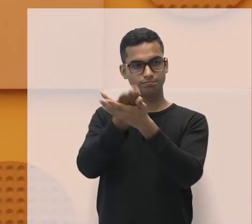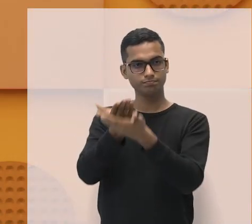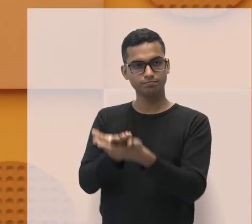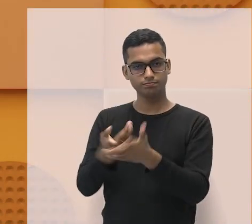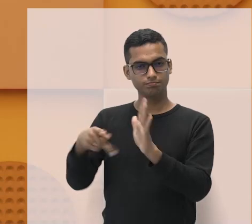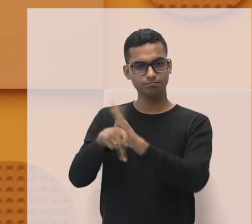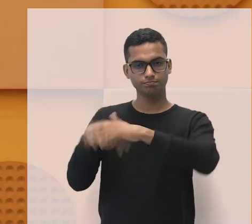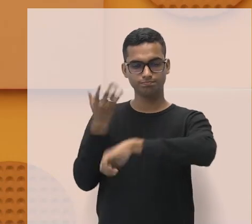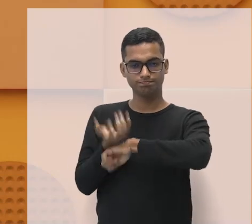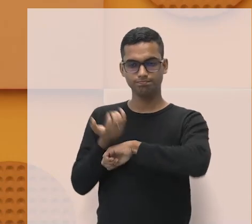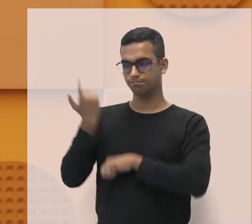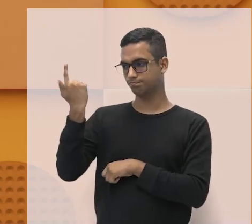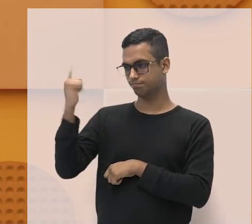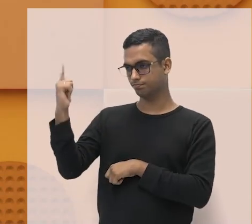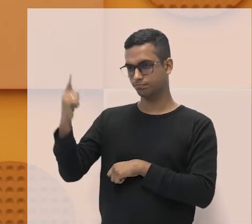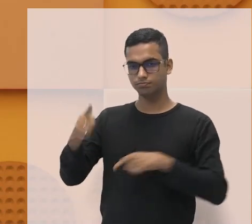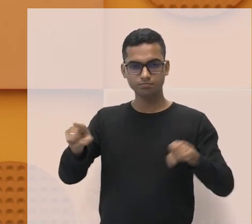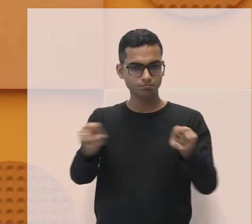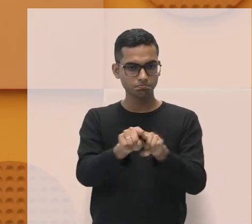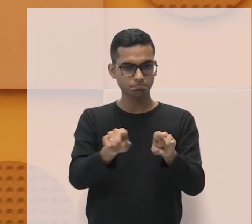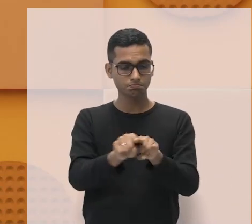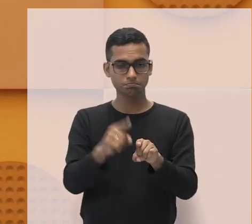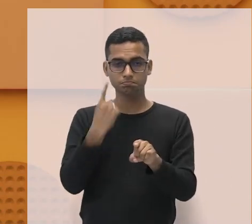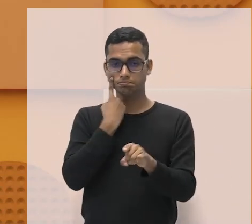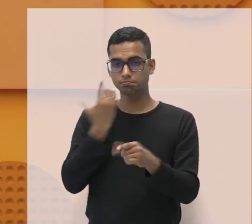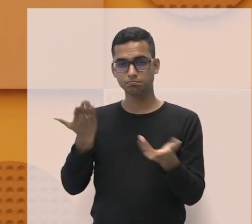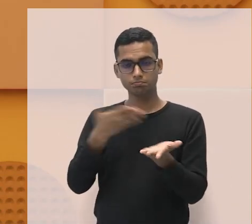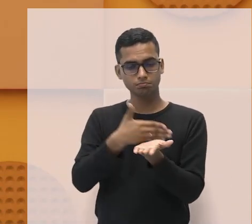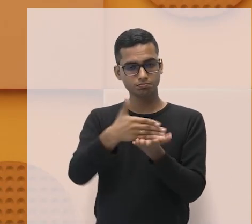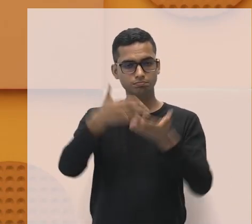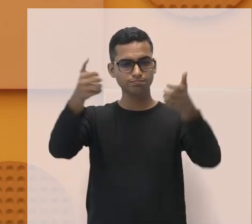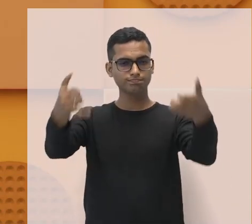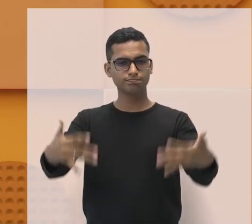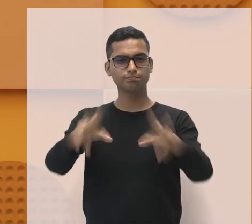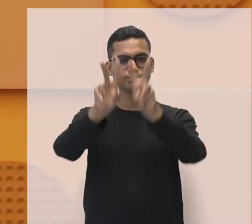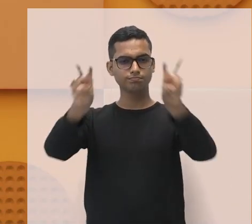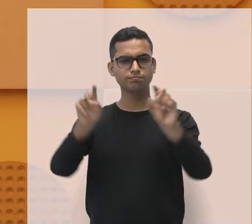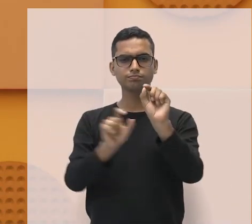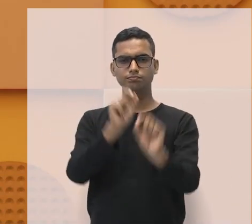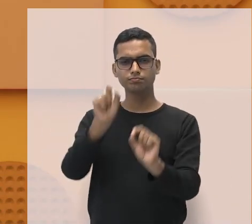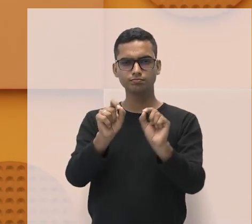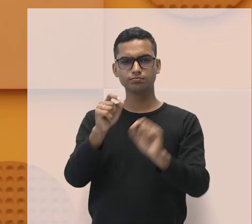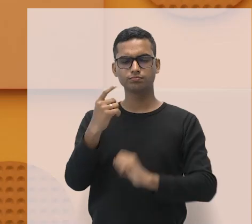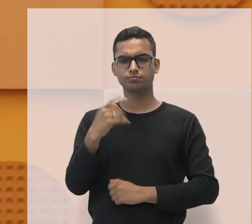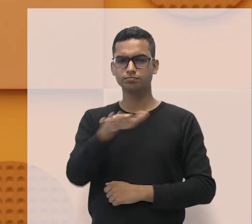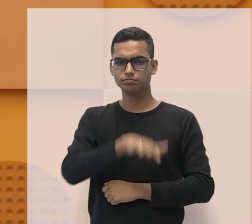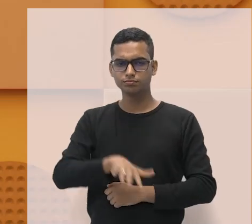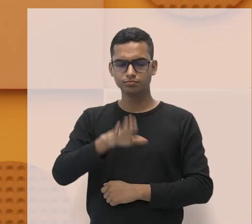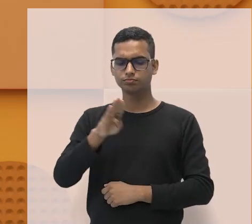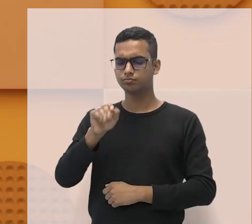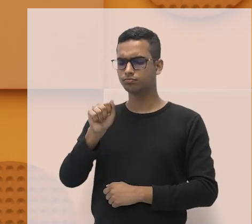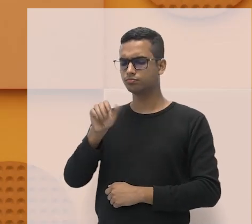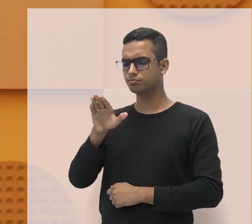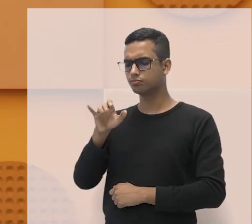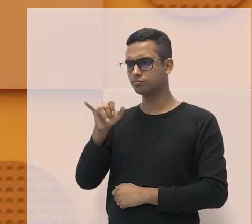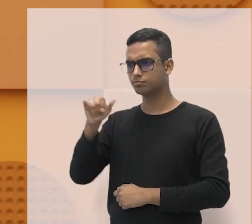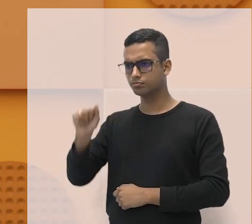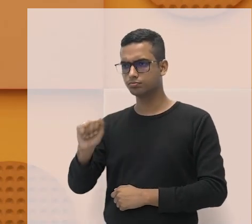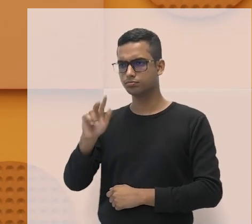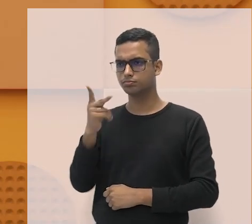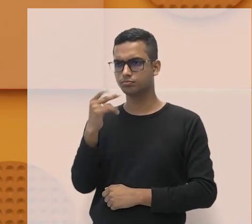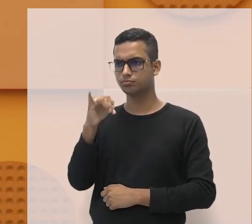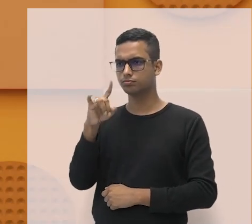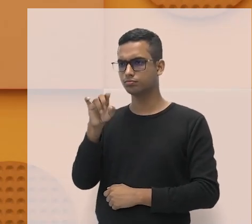do nosso componente de geografia. E aí a gente inicia falando sobre bacias hidrográficas ou bacias